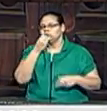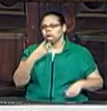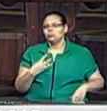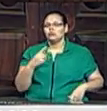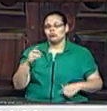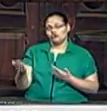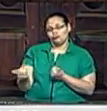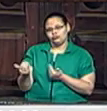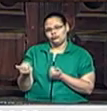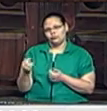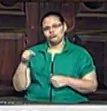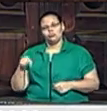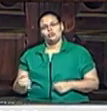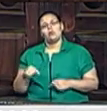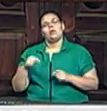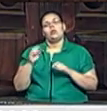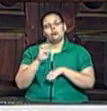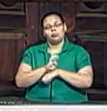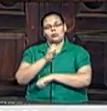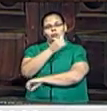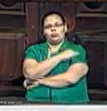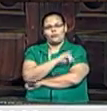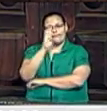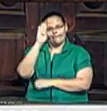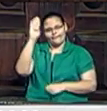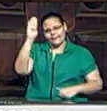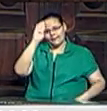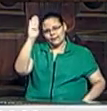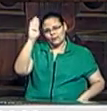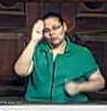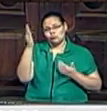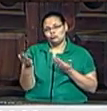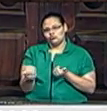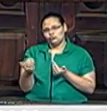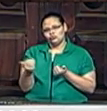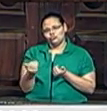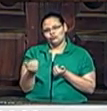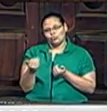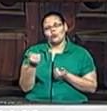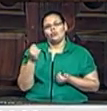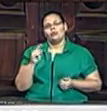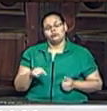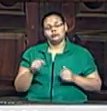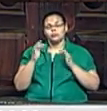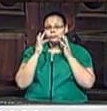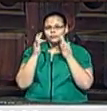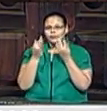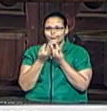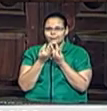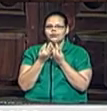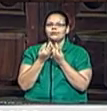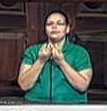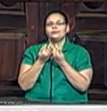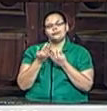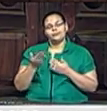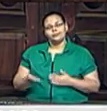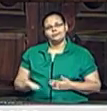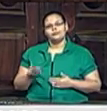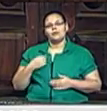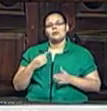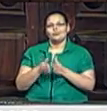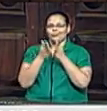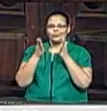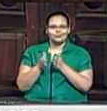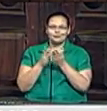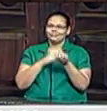nossa juventude do Estado do Rio de Janeiro, principalmente ao jovem desta família que está acometida da